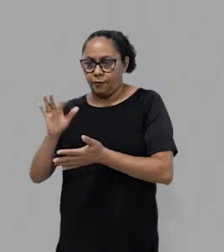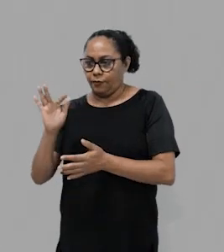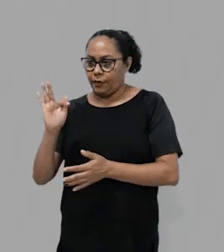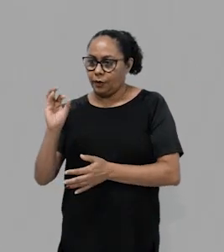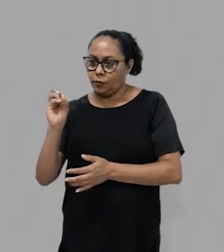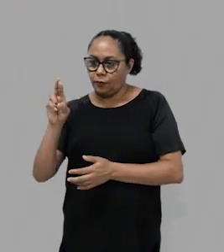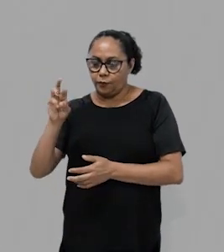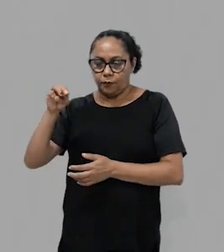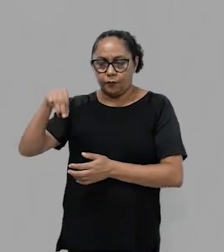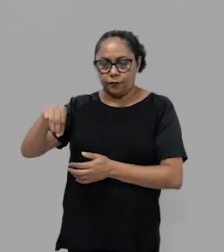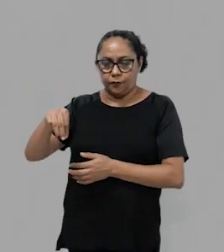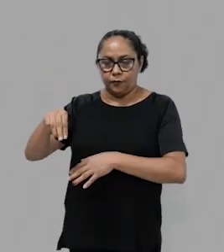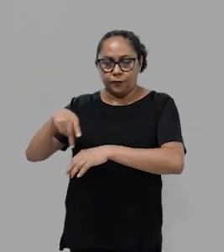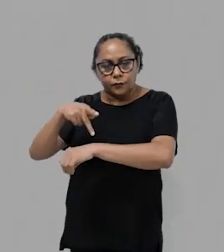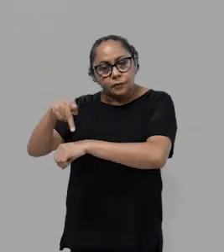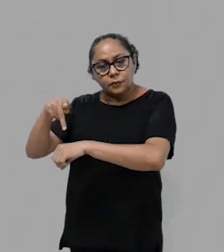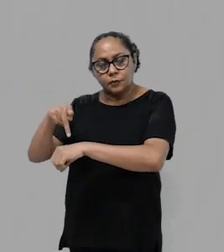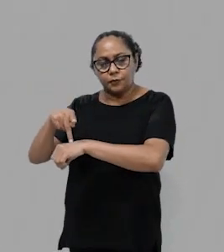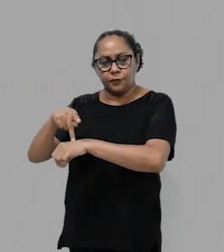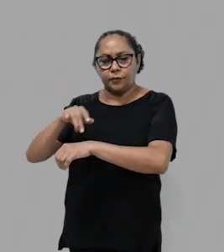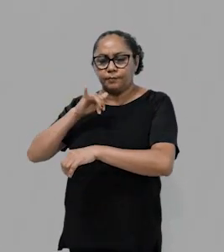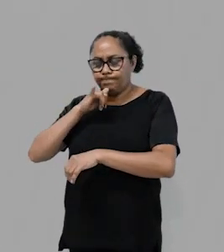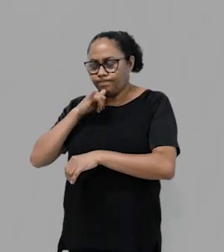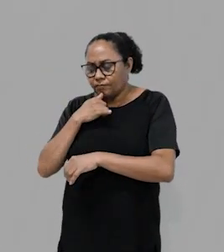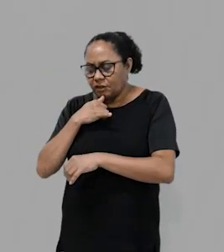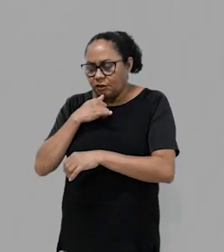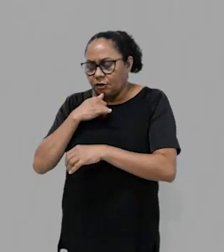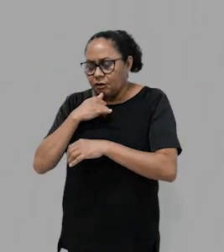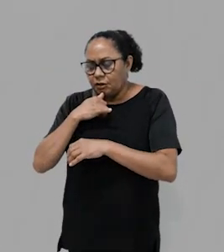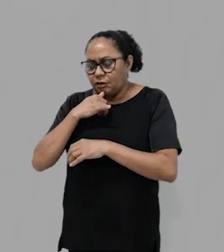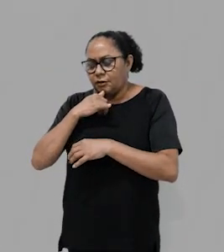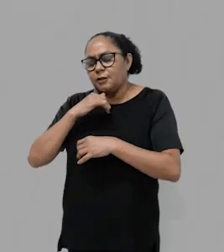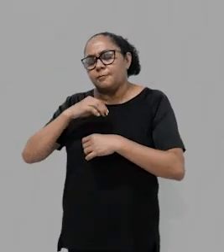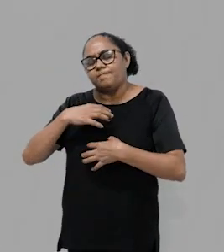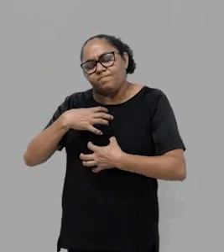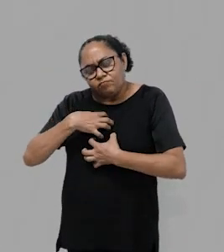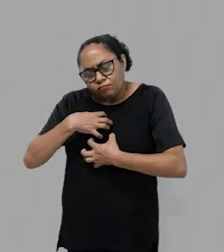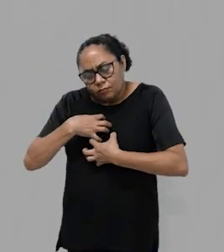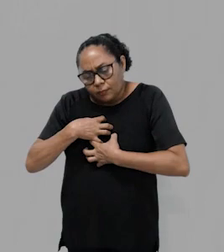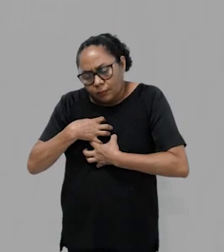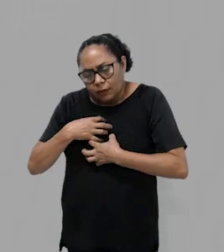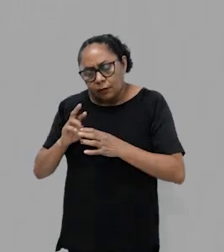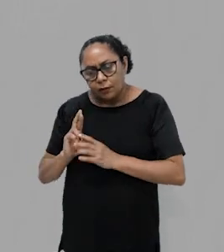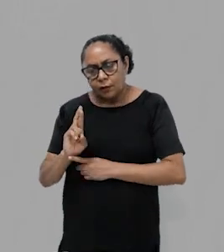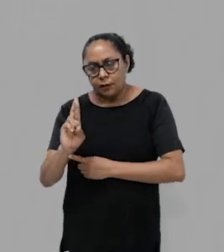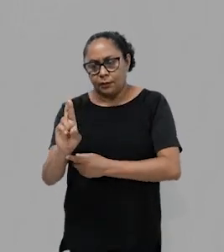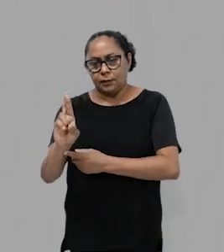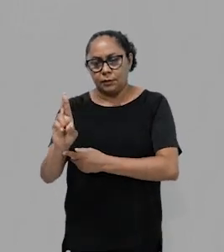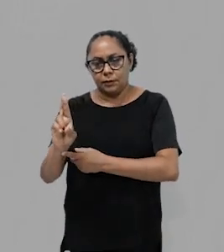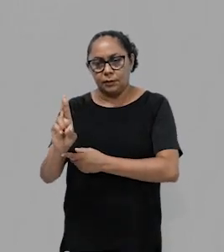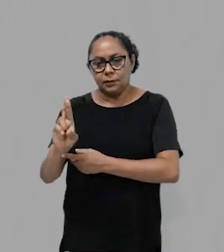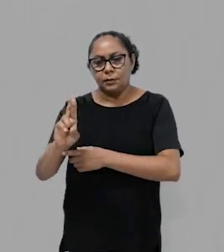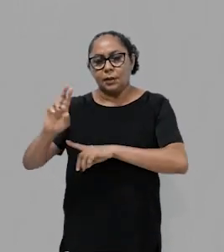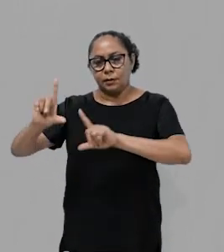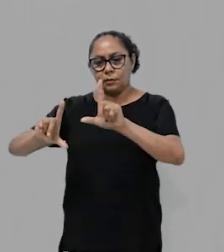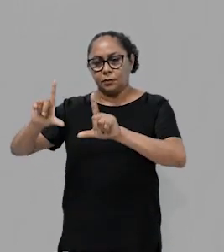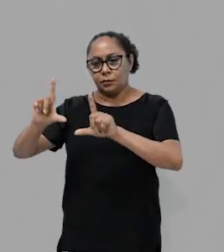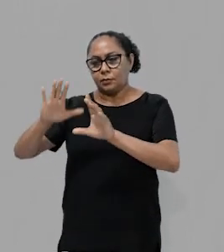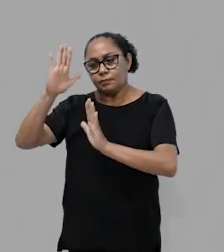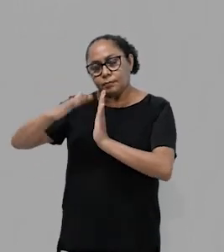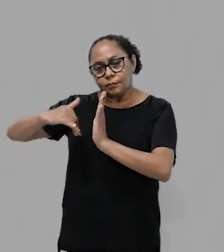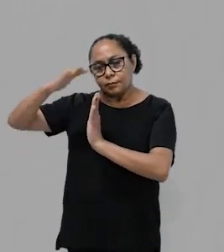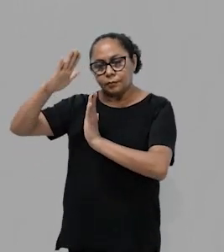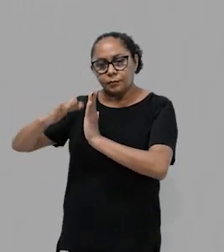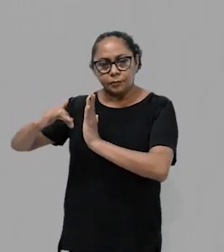dessa tristeza, dessa angústia que é representada na obra de Van Gogh. E aí tem muita gente que se espelha, se identifica na obra dele.